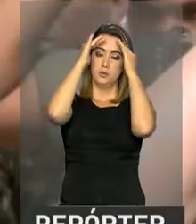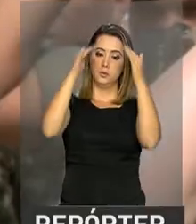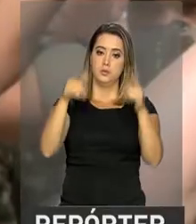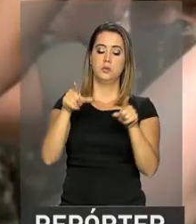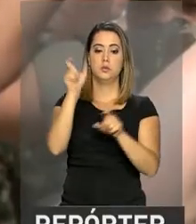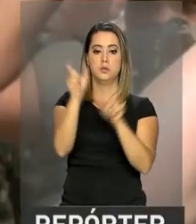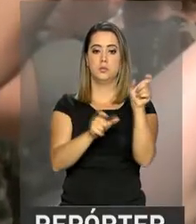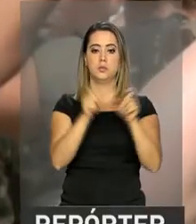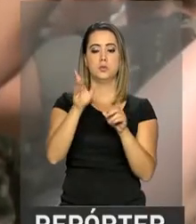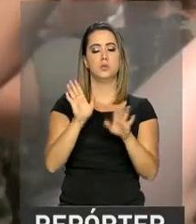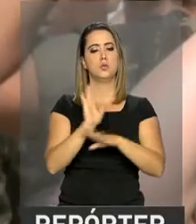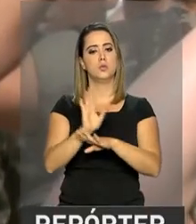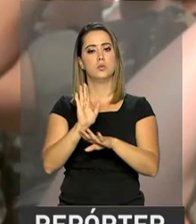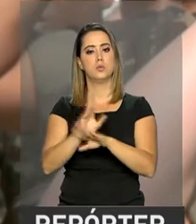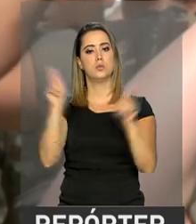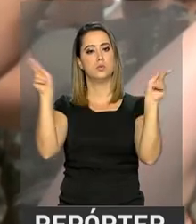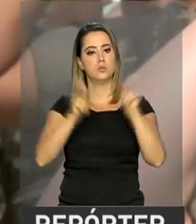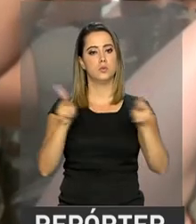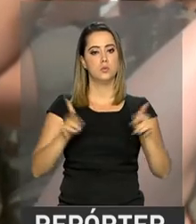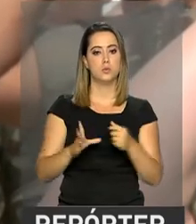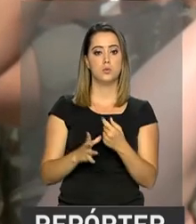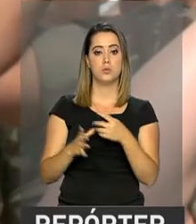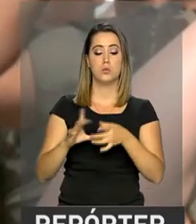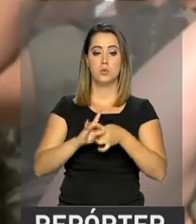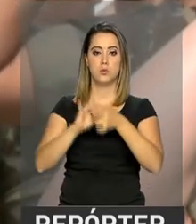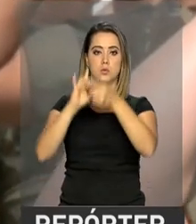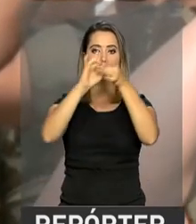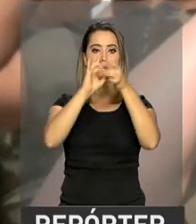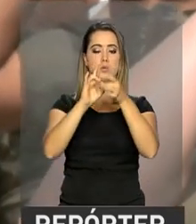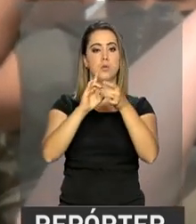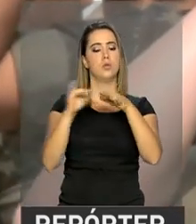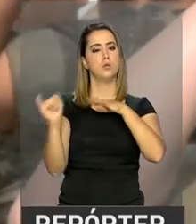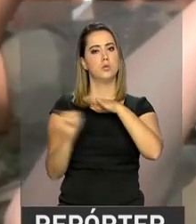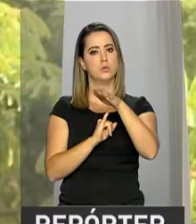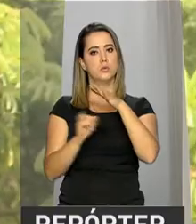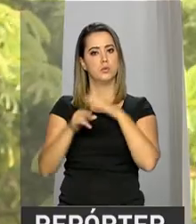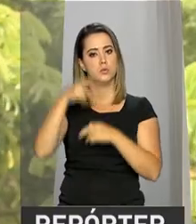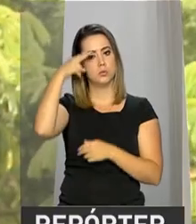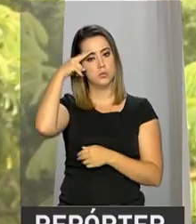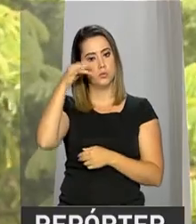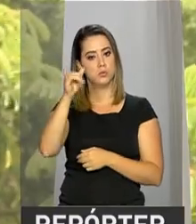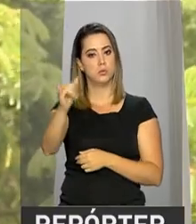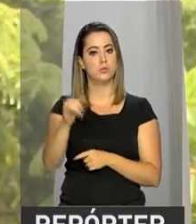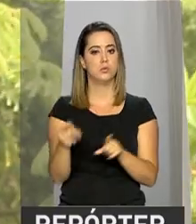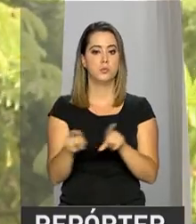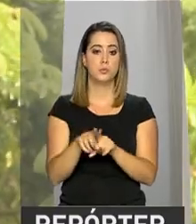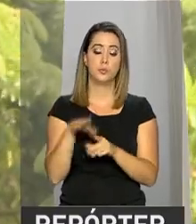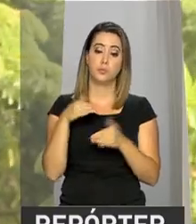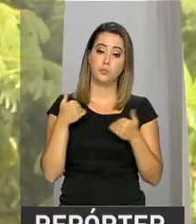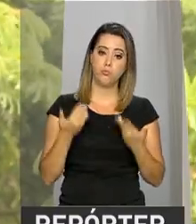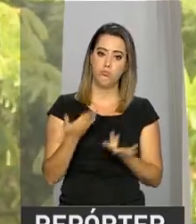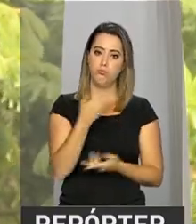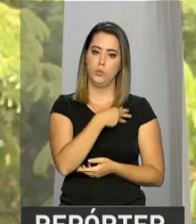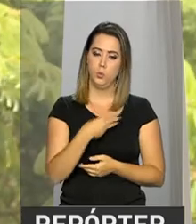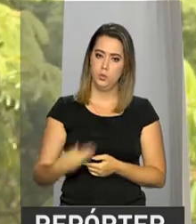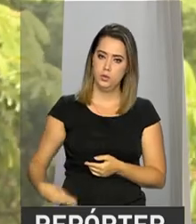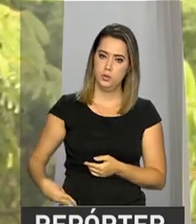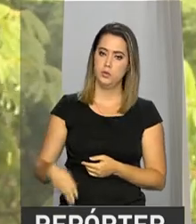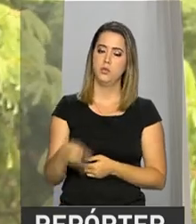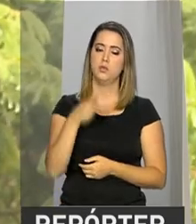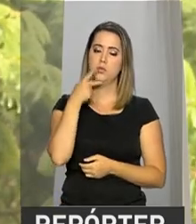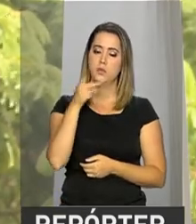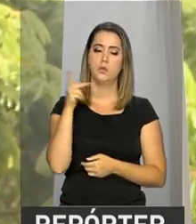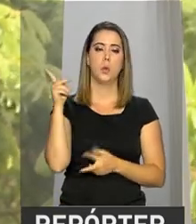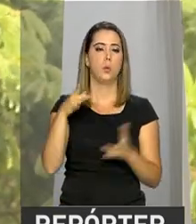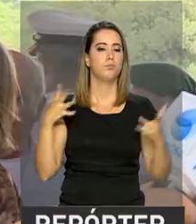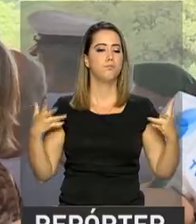que colaboraram com a paz e o fortalecimento das instituições haitianas. Na cerimônia, o ministro da Defesa falou do